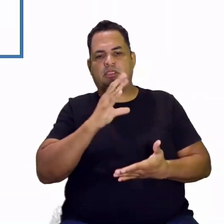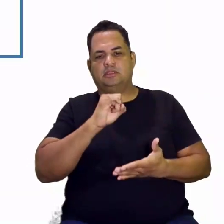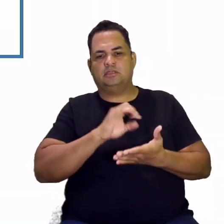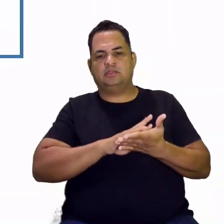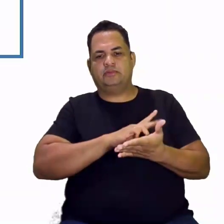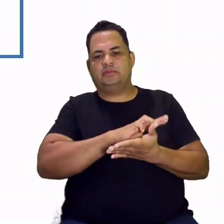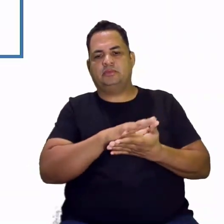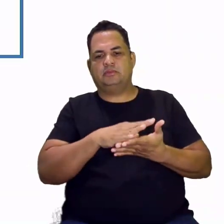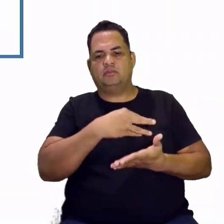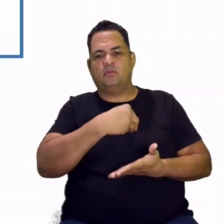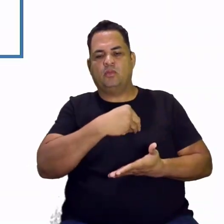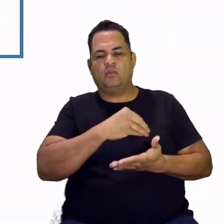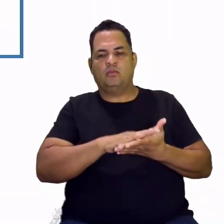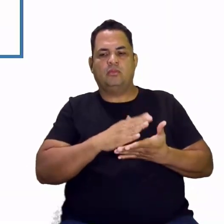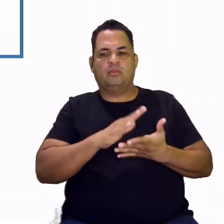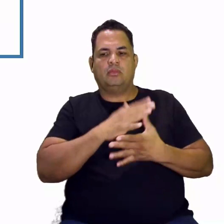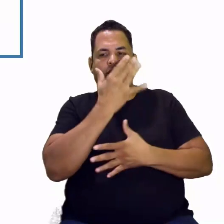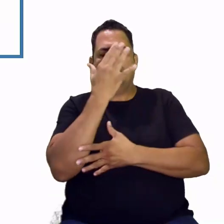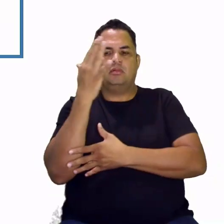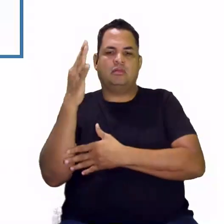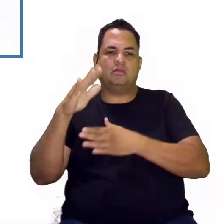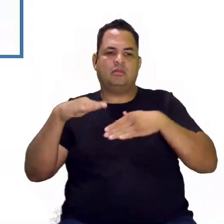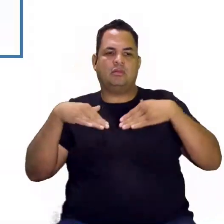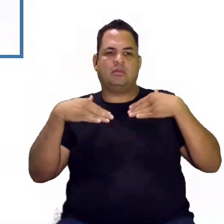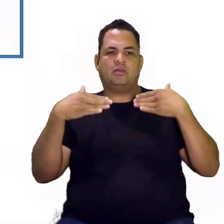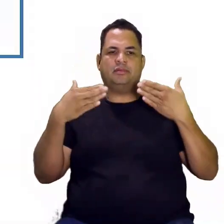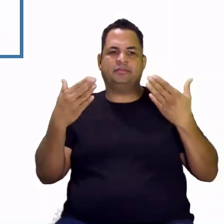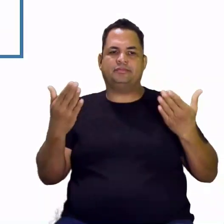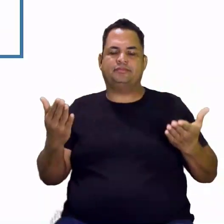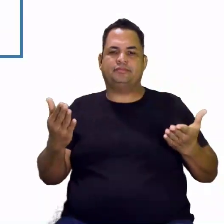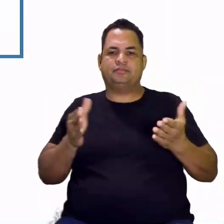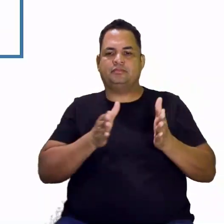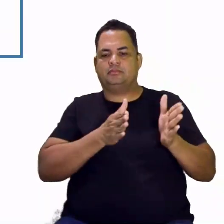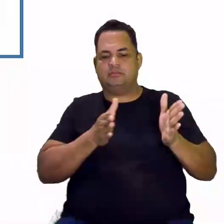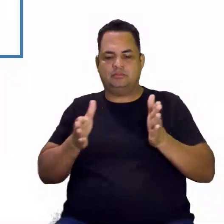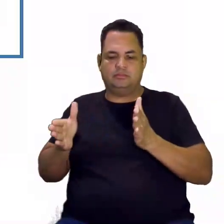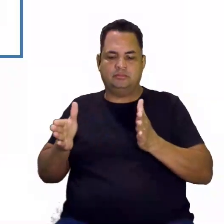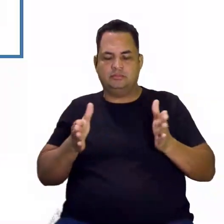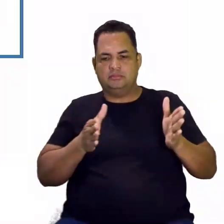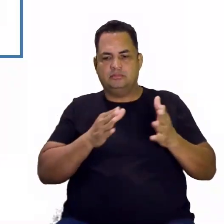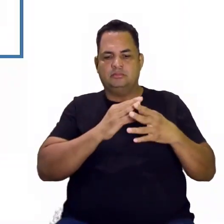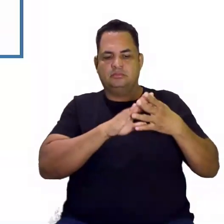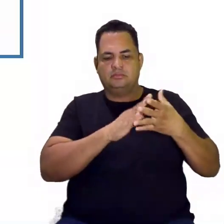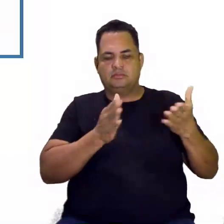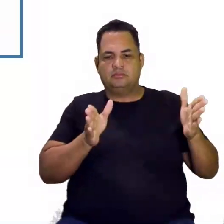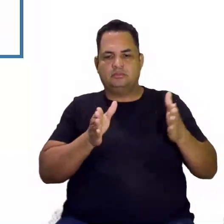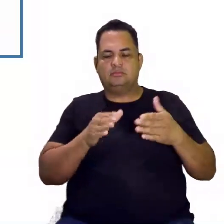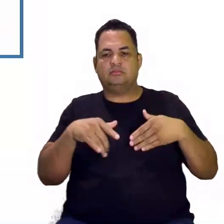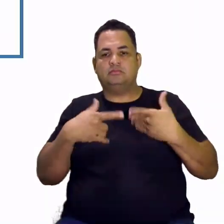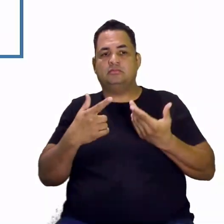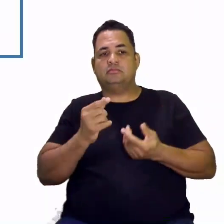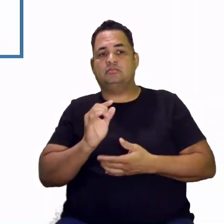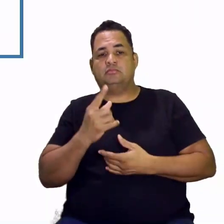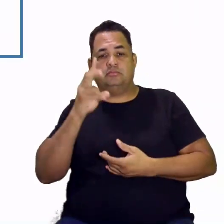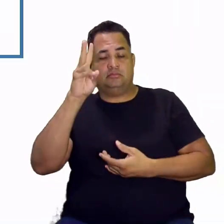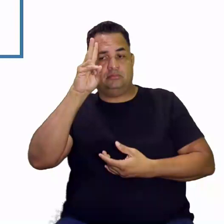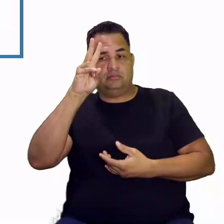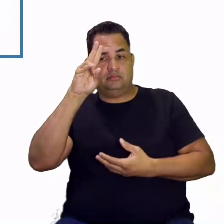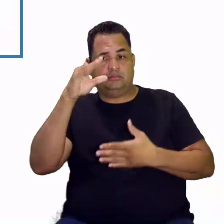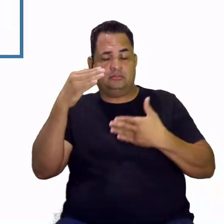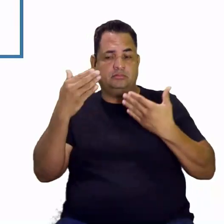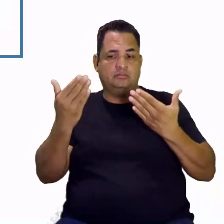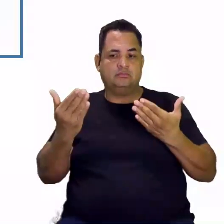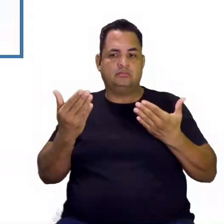mamíferos e plantas. Então, quando a gente pensa nesse tempo geológico e nessas eras, a gente vai